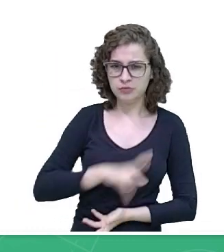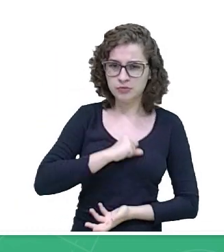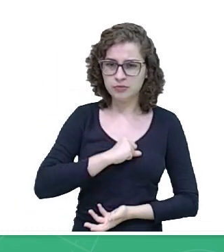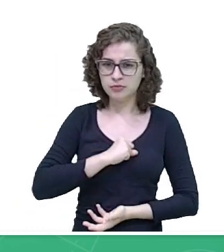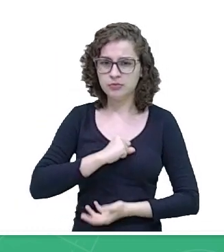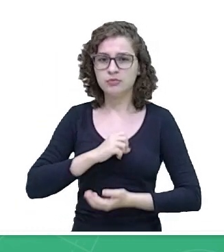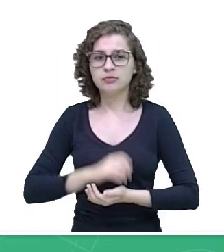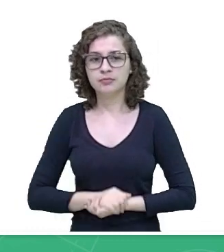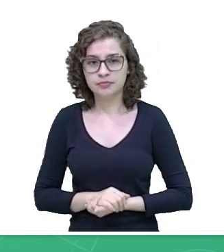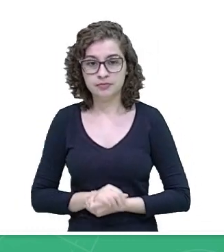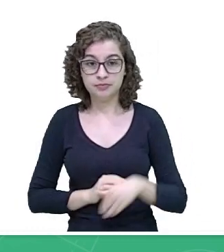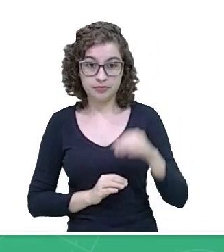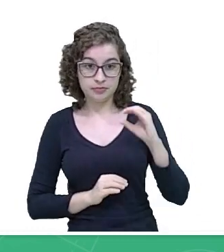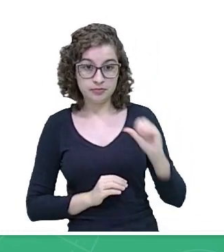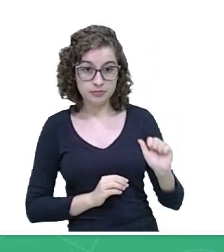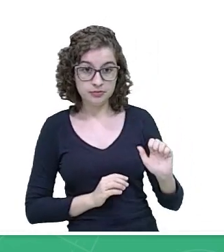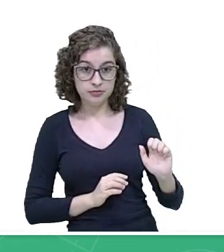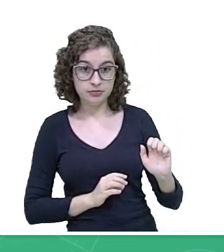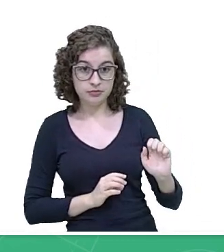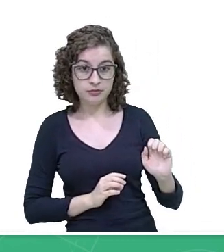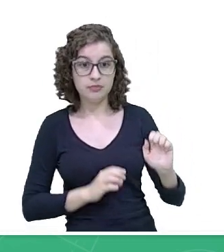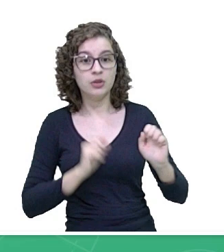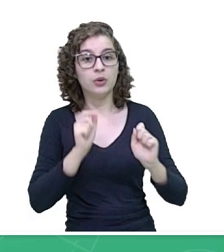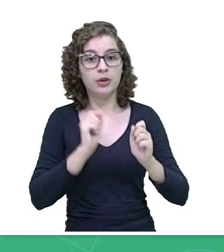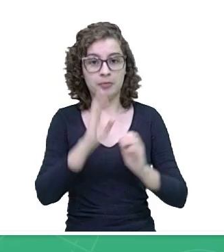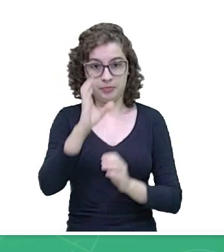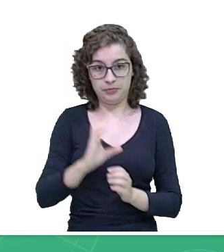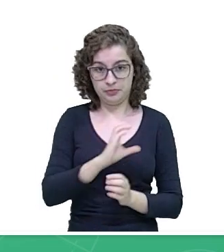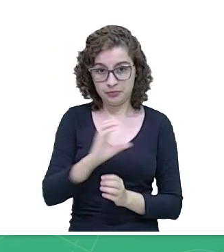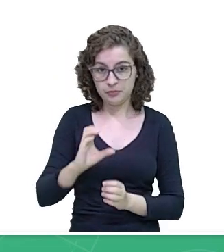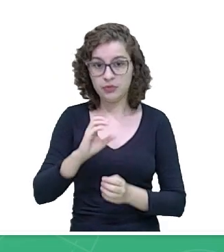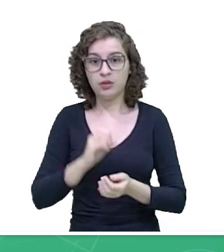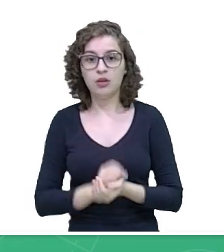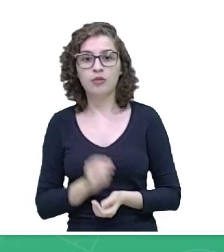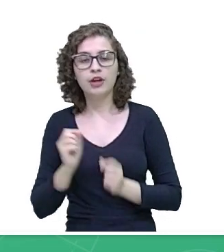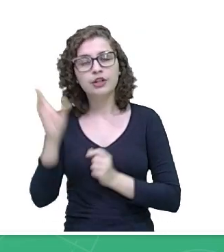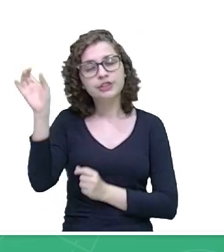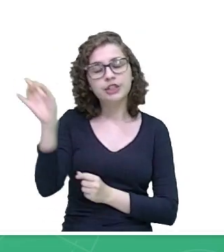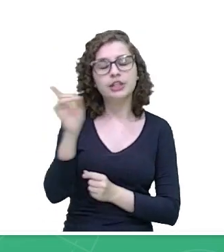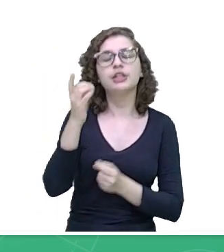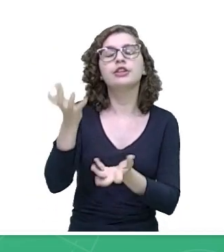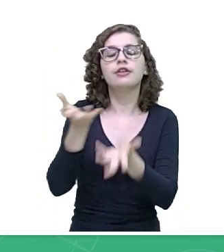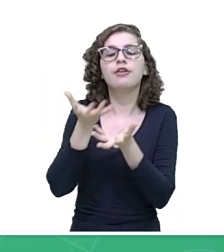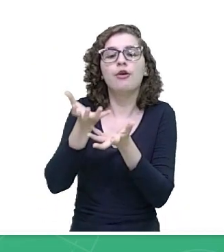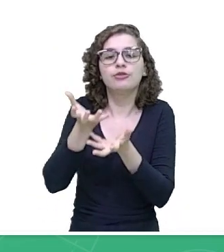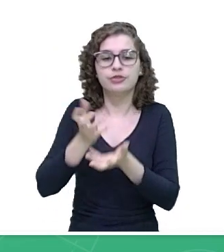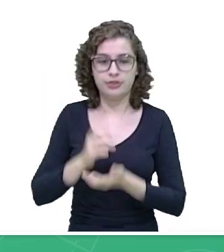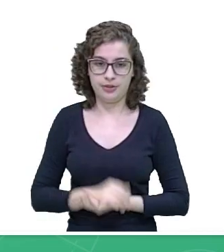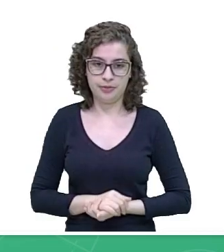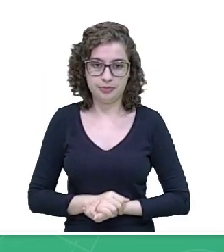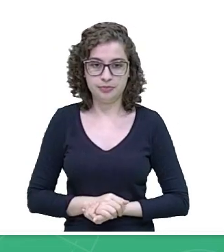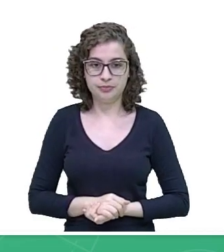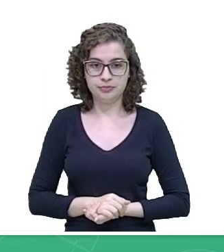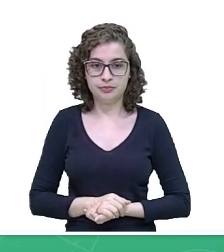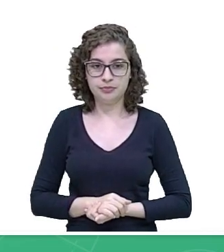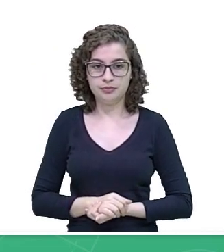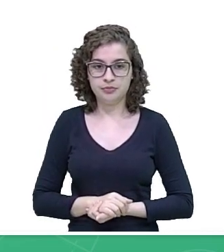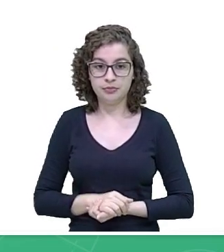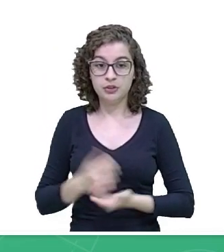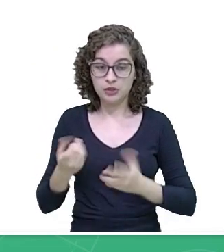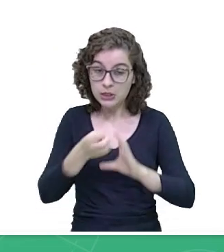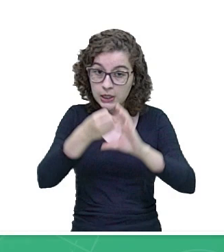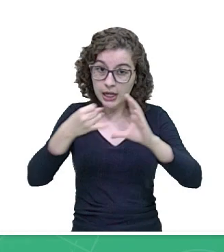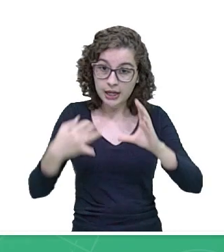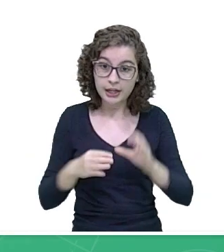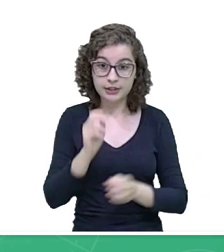Católicos, que justificam a ação humana apenas em função da vontade do direito divino. Então, aqui nós temos duas questões religiosas. Como eu estou